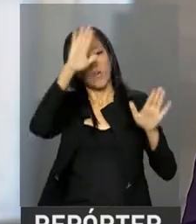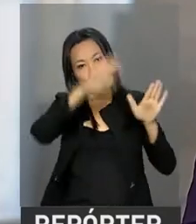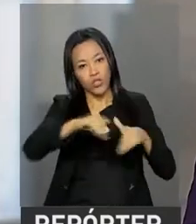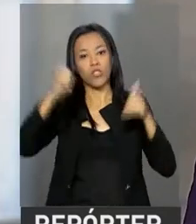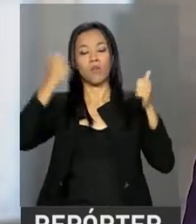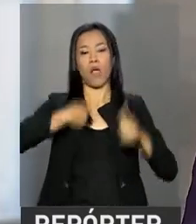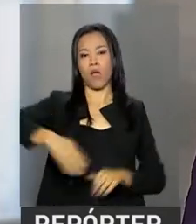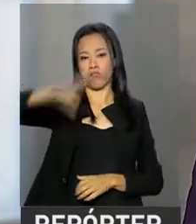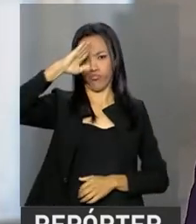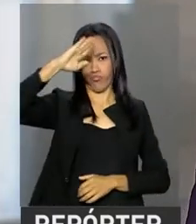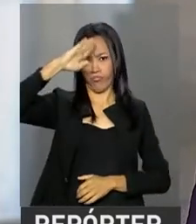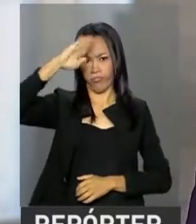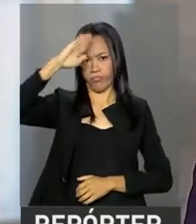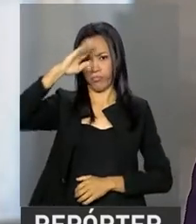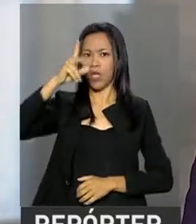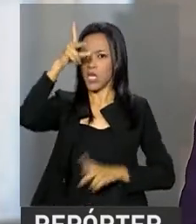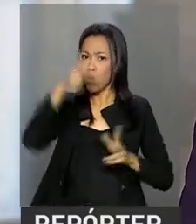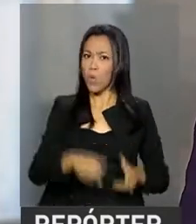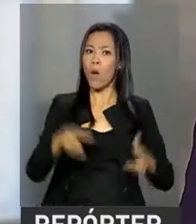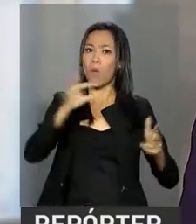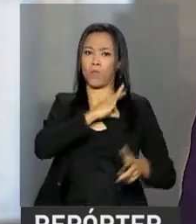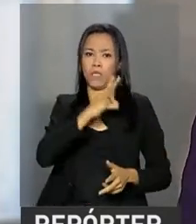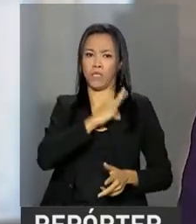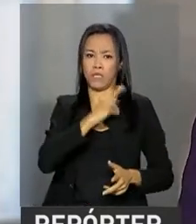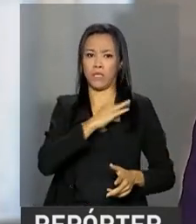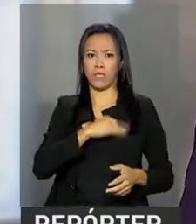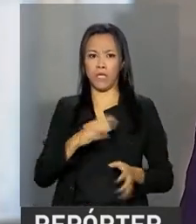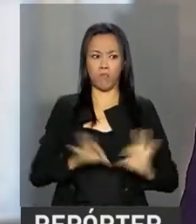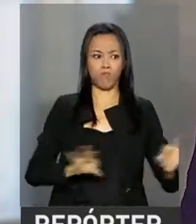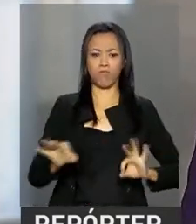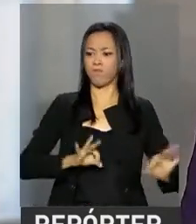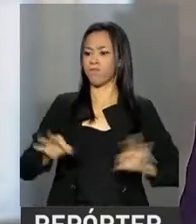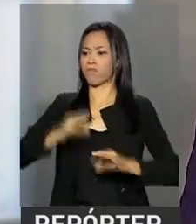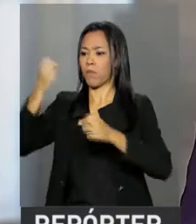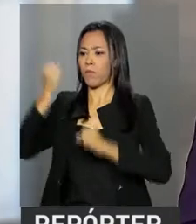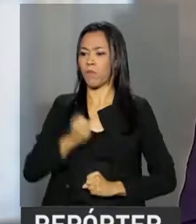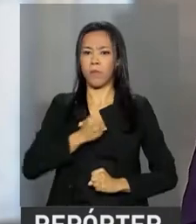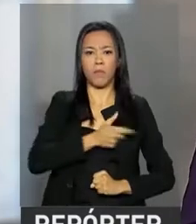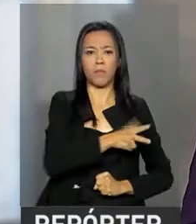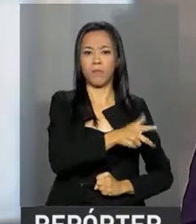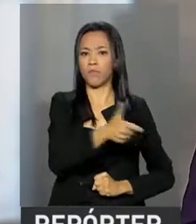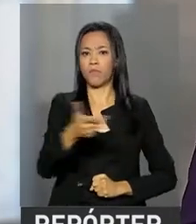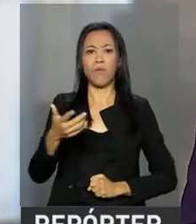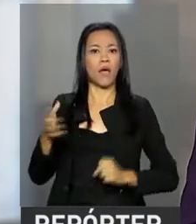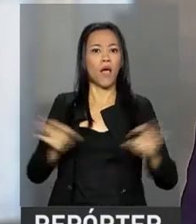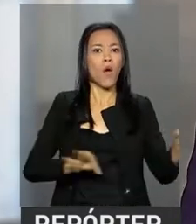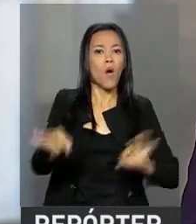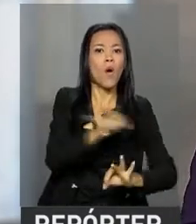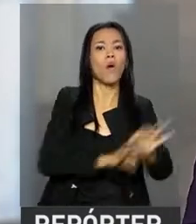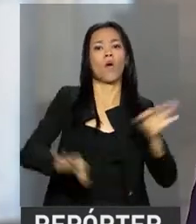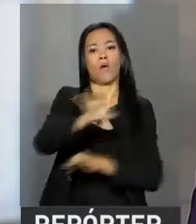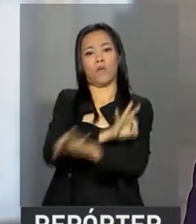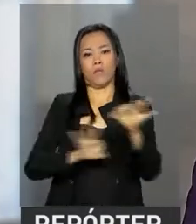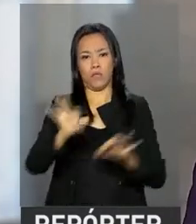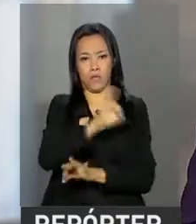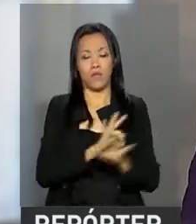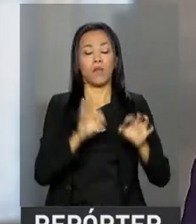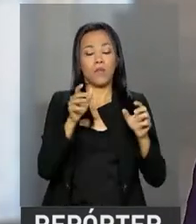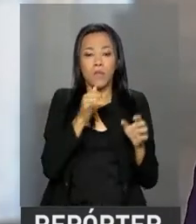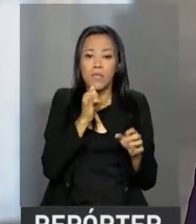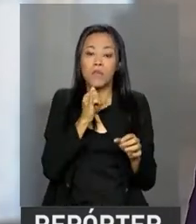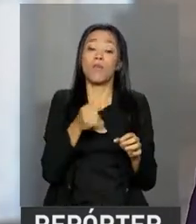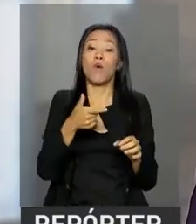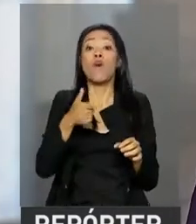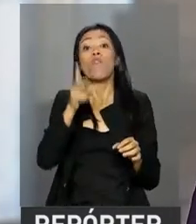atuam provisoriamente com poder de polícia até o restabelecimento da normalidade. Essa ação foi utilizada, por exemplo,